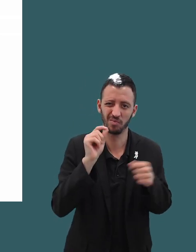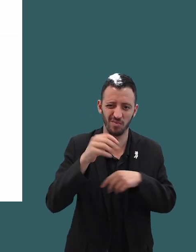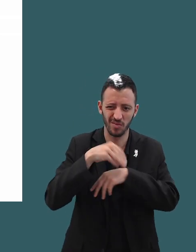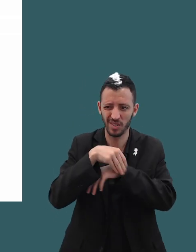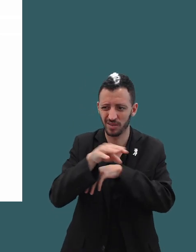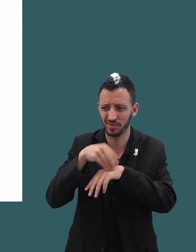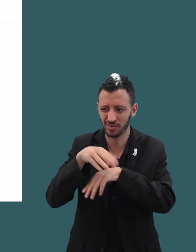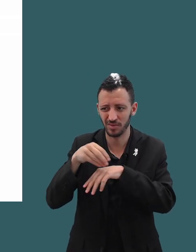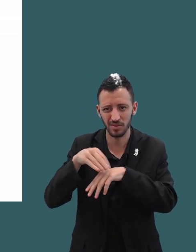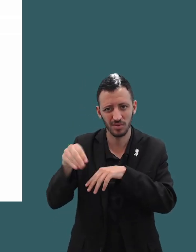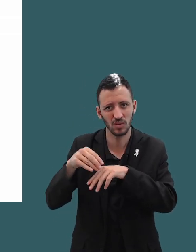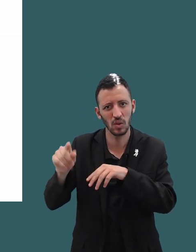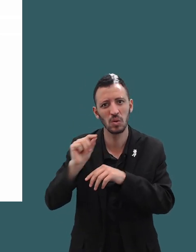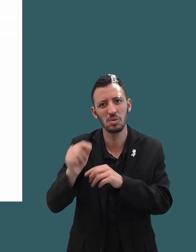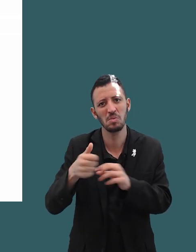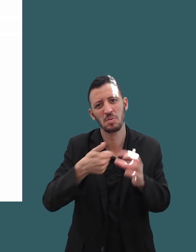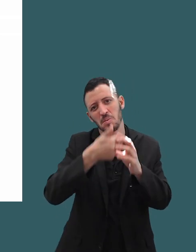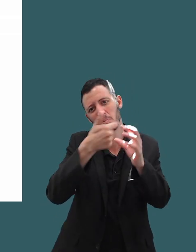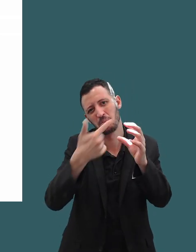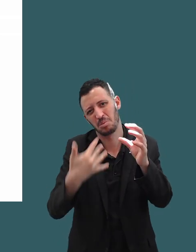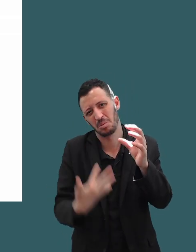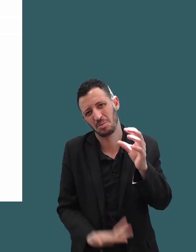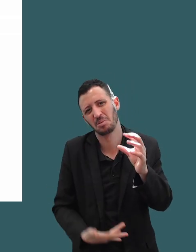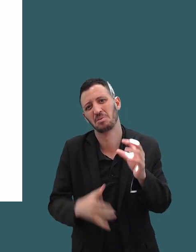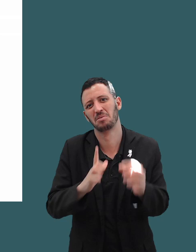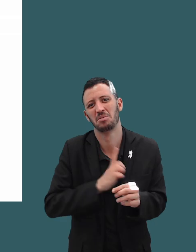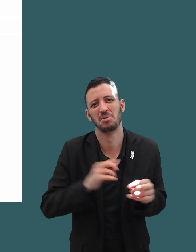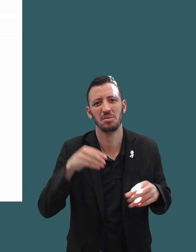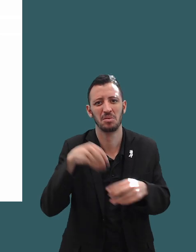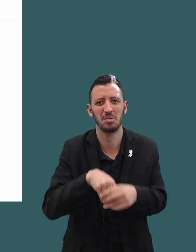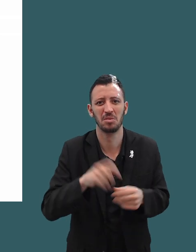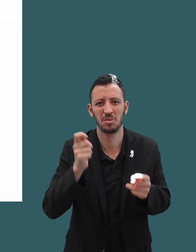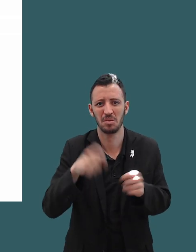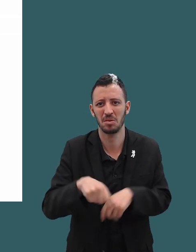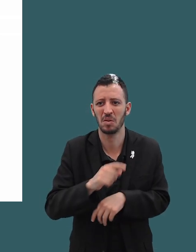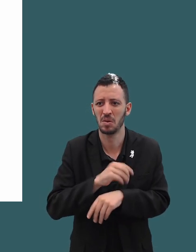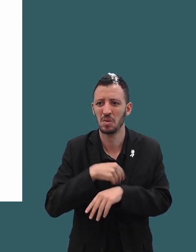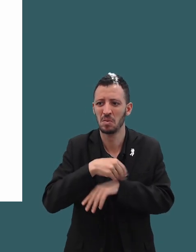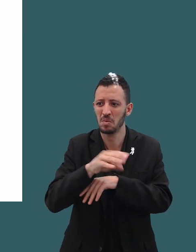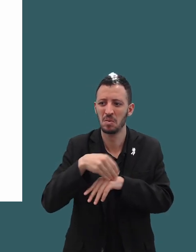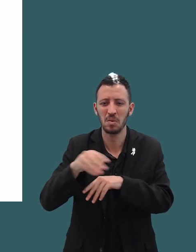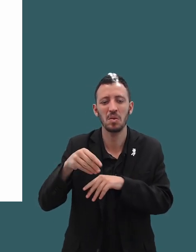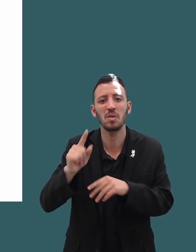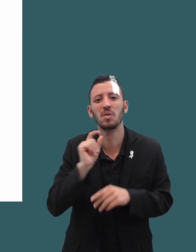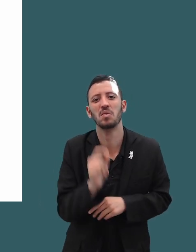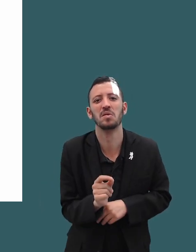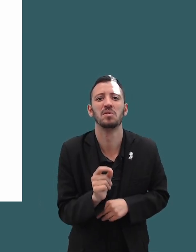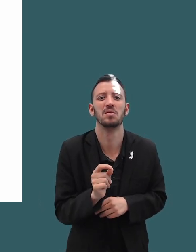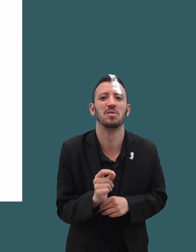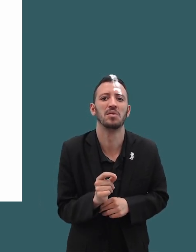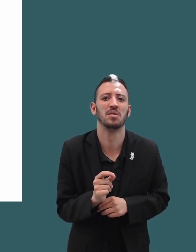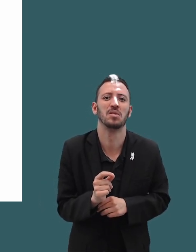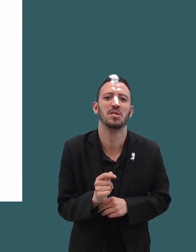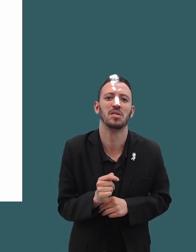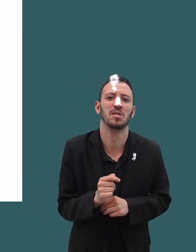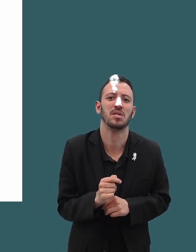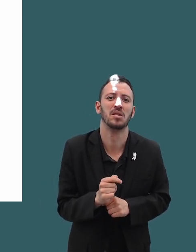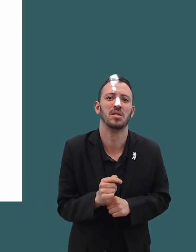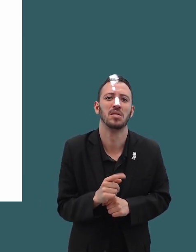distribuidores e legitimadores de conteúdo. Que tipo de conteúdo que gera engajamento? Que tipo de conteúdo gera engajamento?